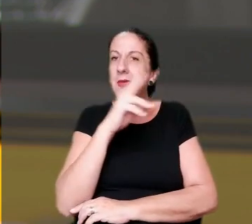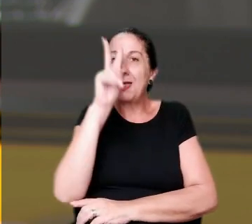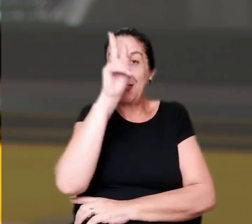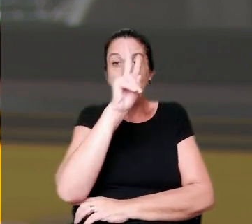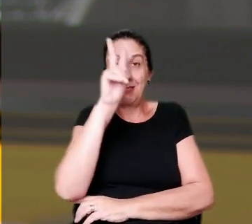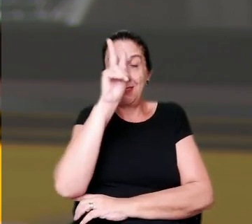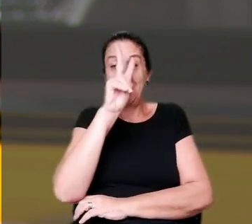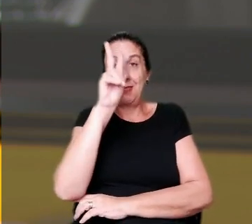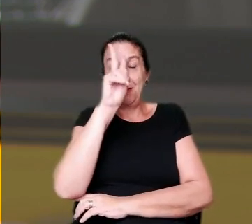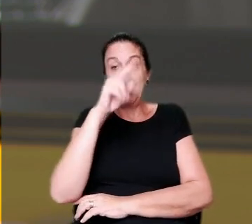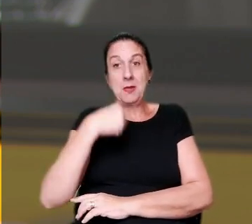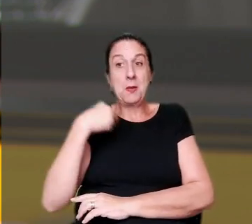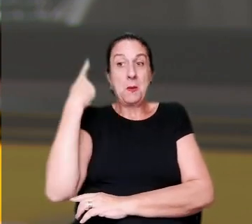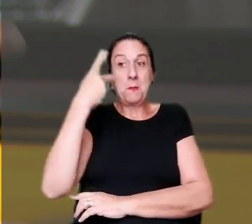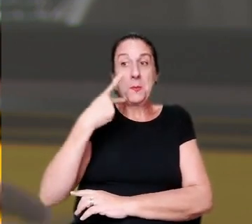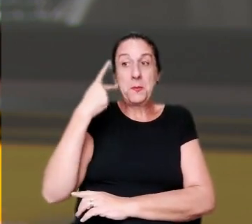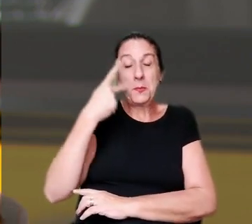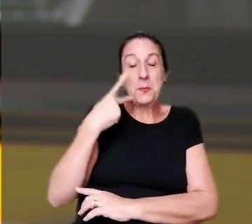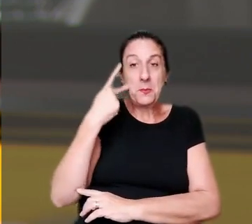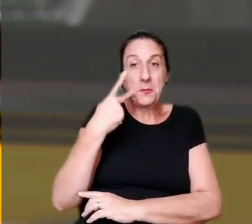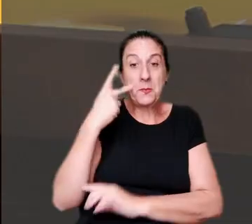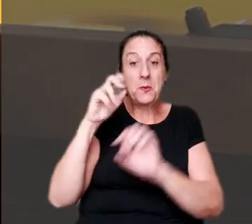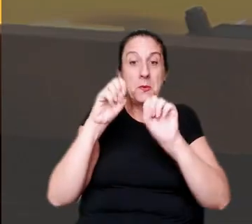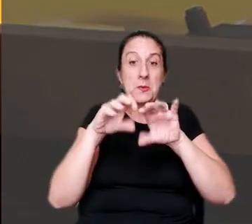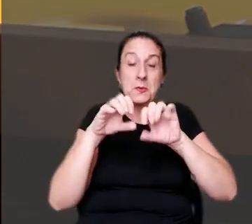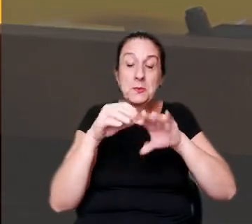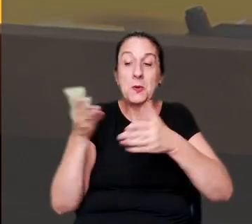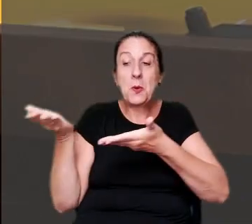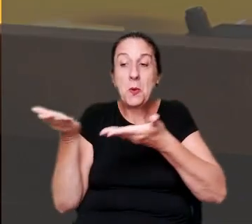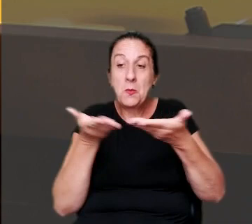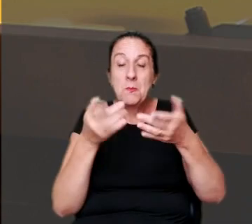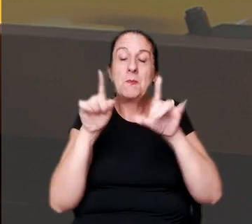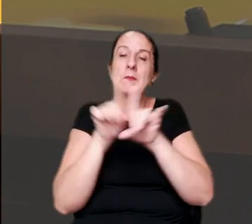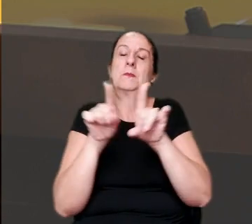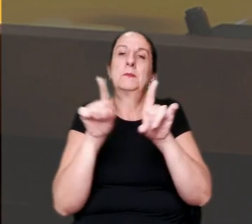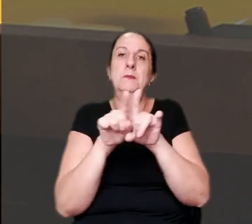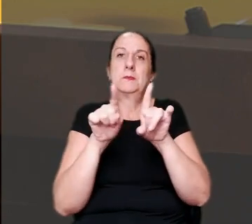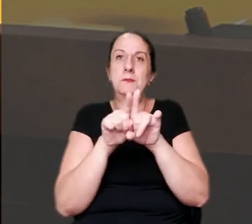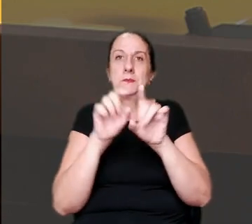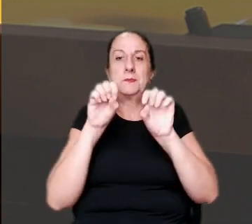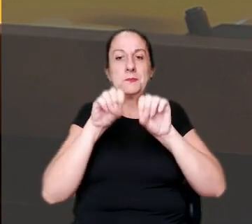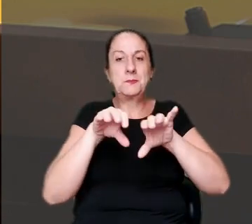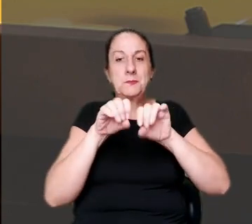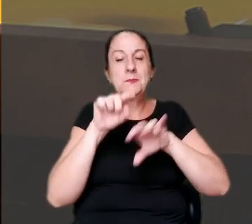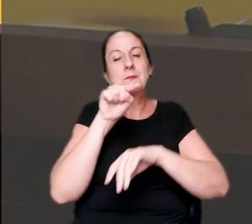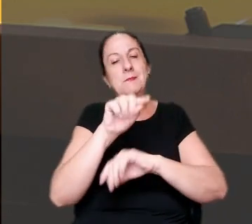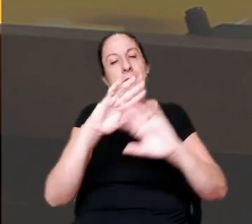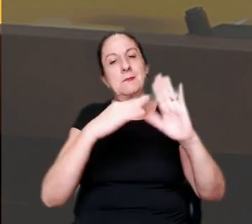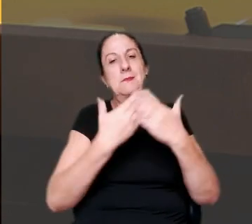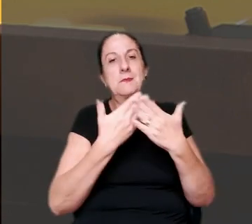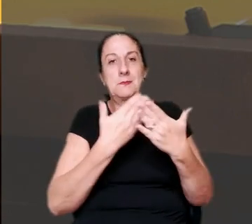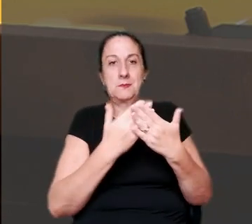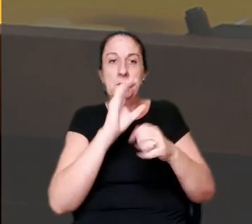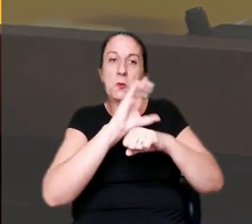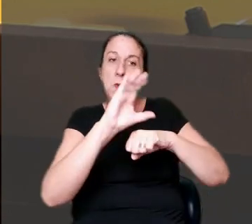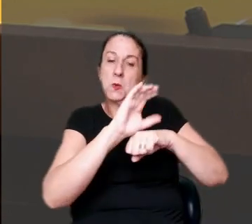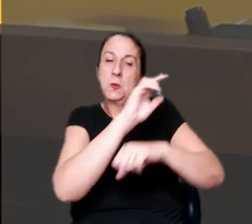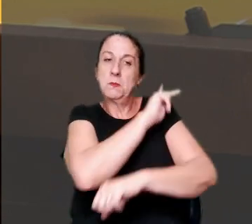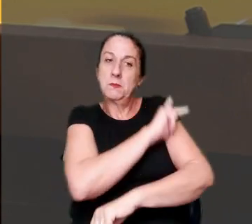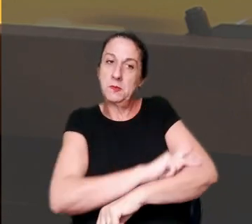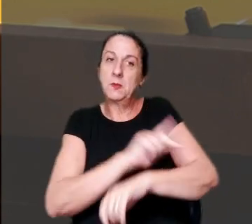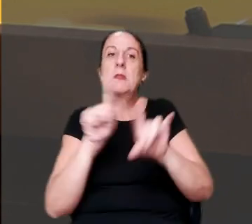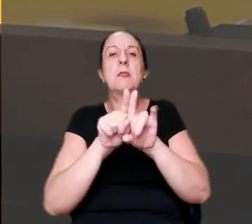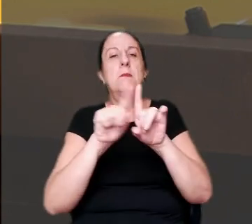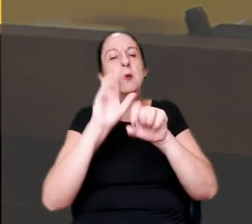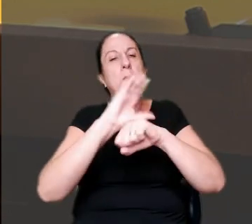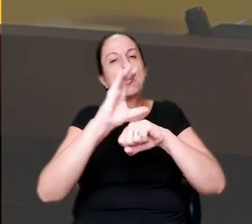Imediatamente se lembraram de mim, o promotor de Itaperoá, está ensinando tudo lá, e me convidaram também para ensinar lá no curso